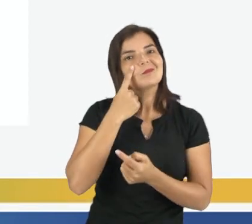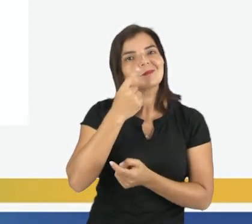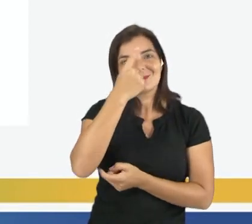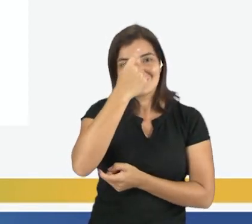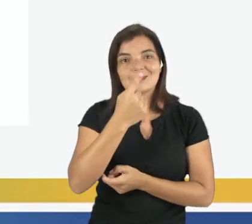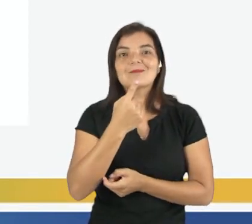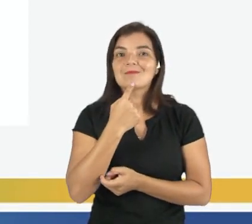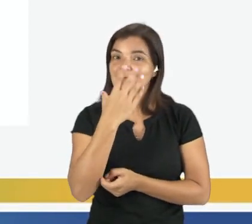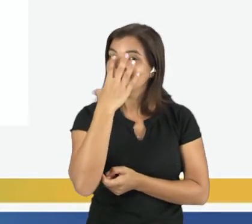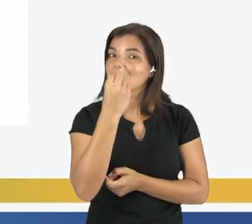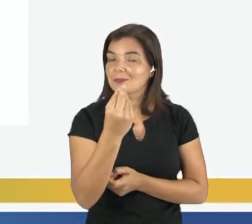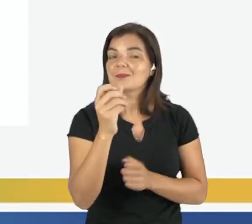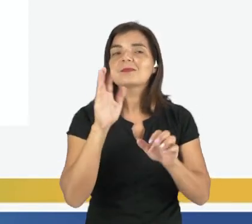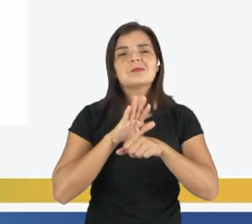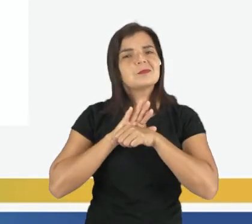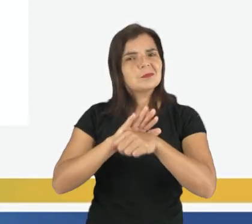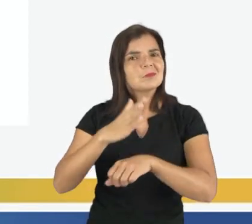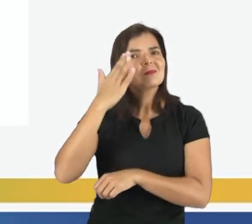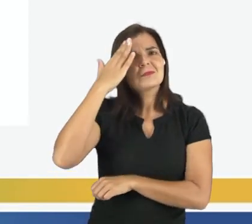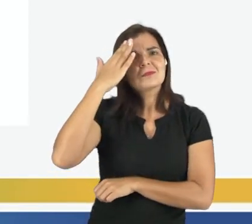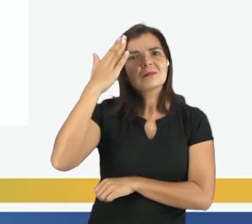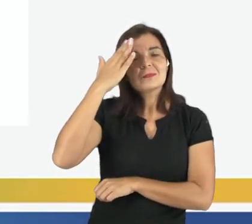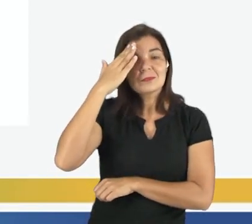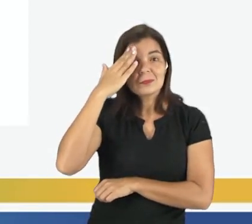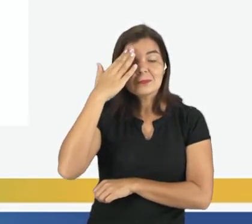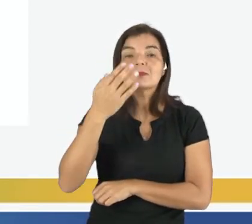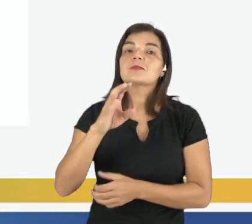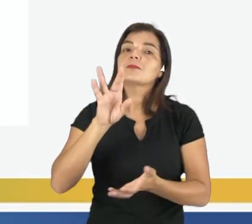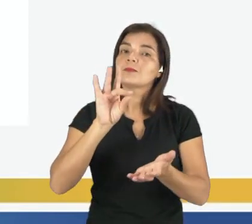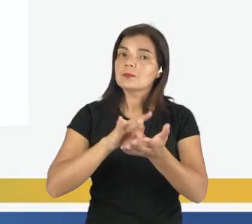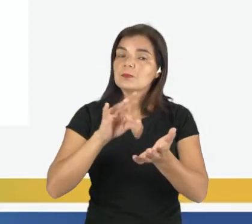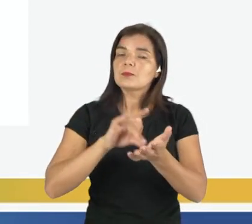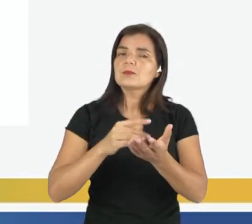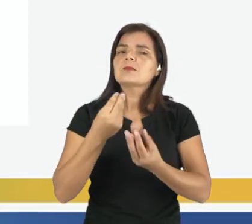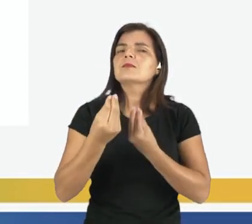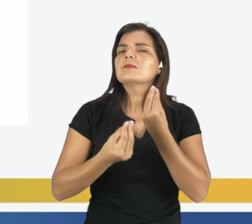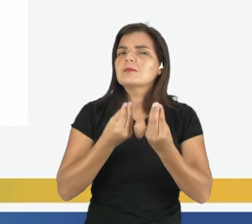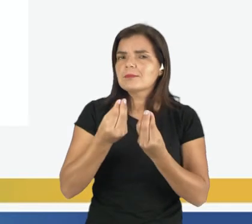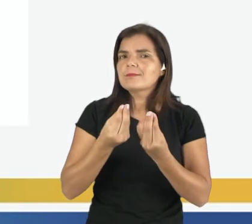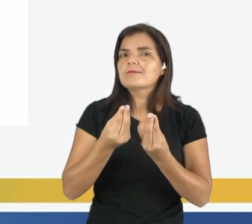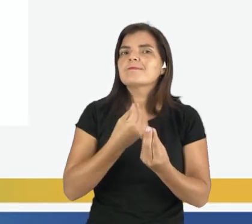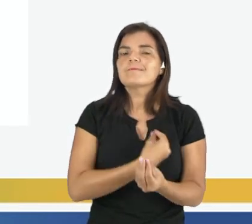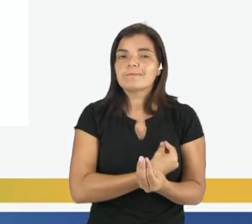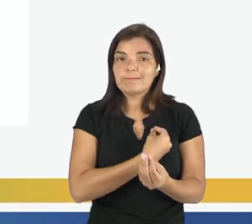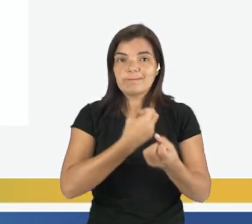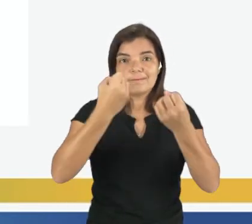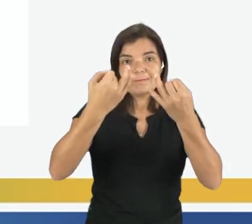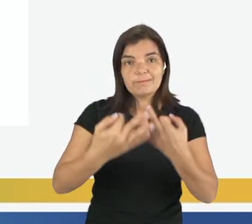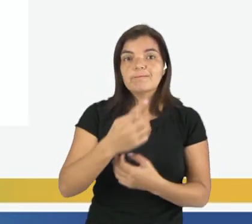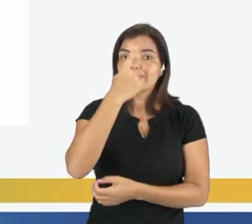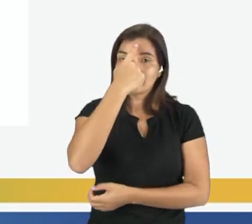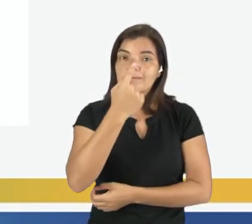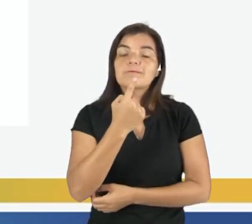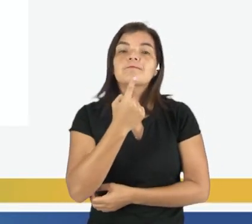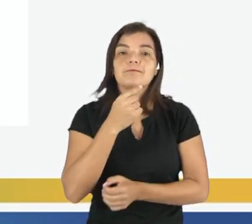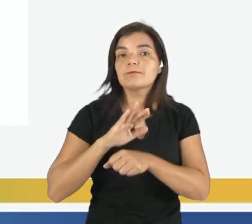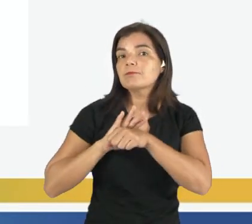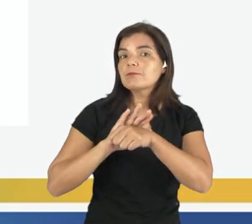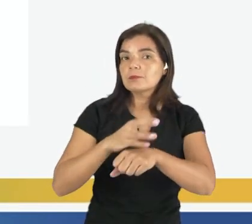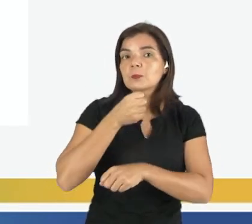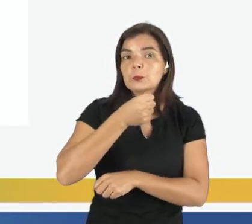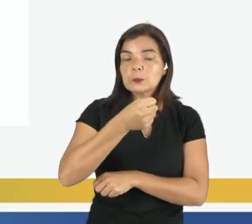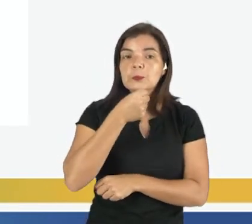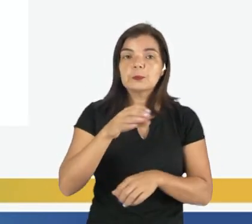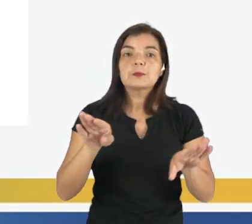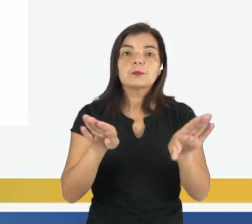imagem, fotografias que ajudam a gente a compreender aquele fato, saber quem está envolvido. Então, essas imagens, elas ajudam a